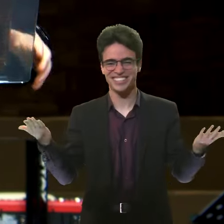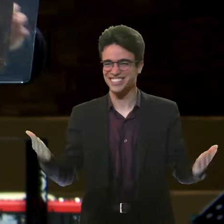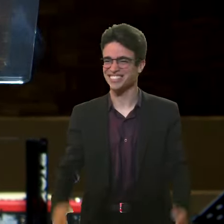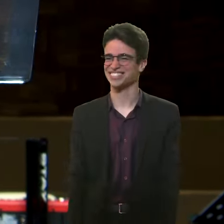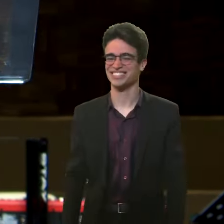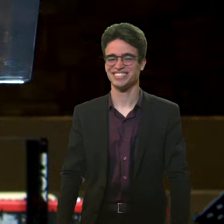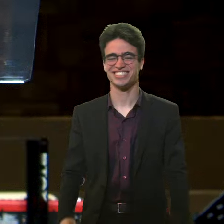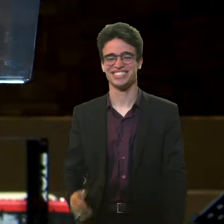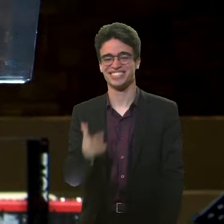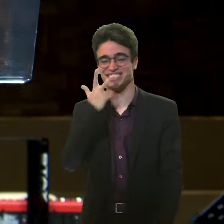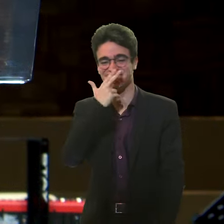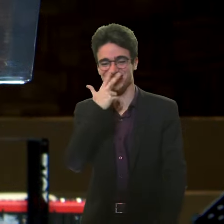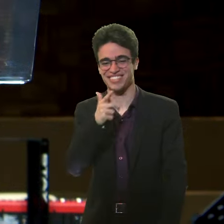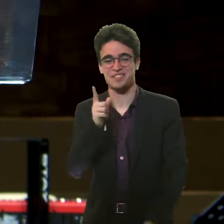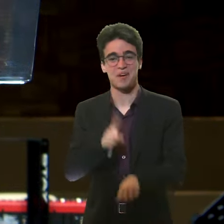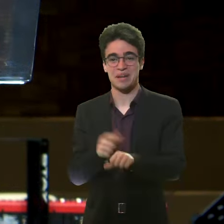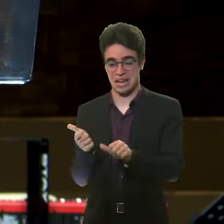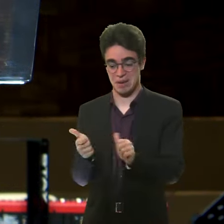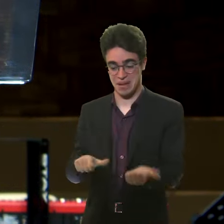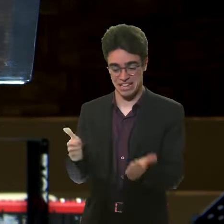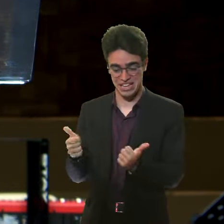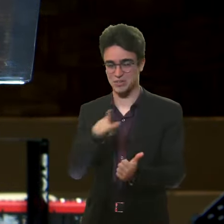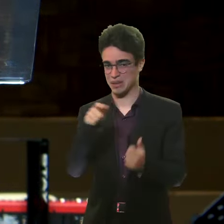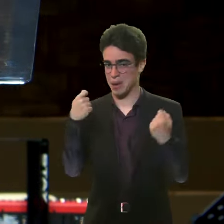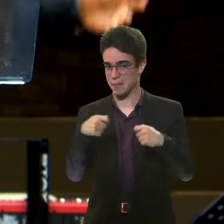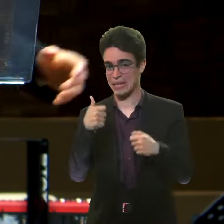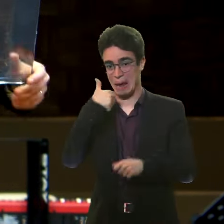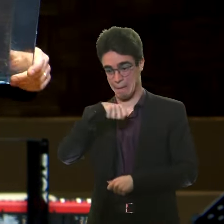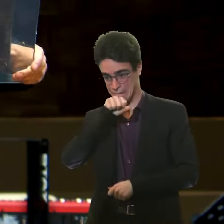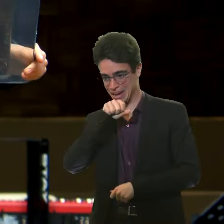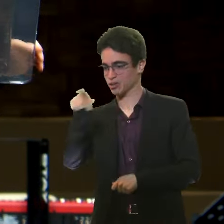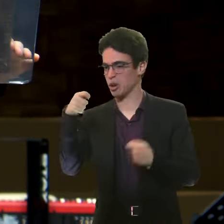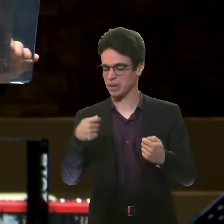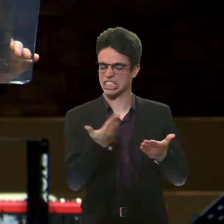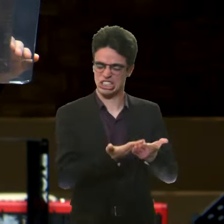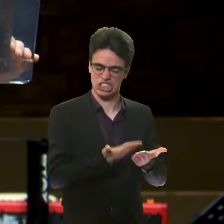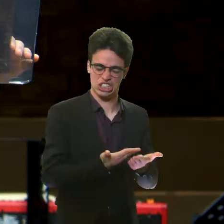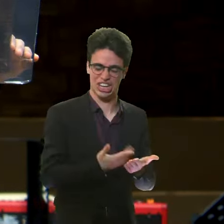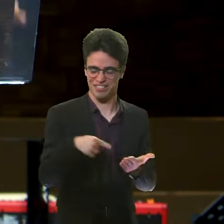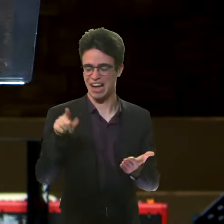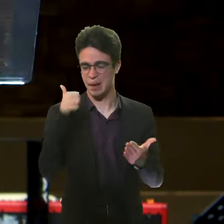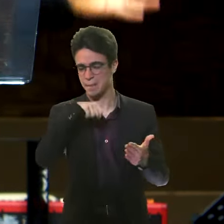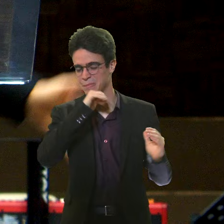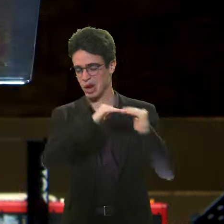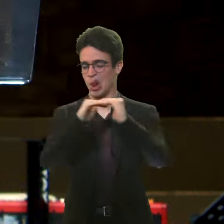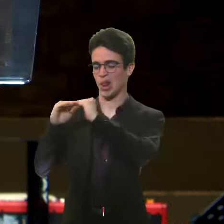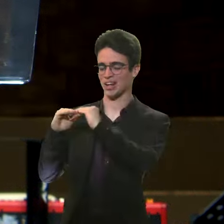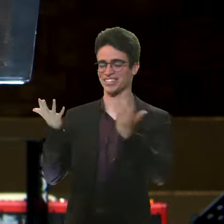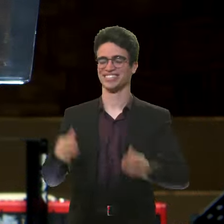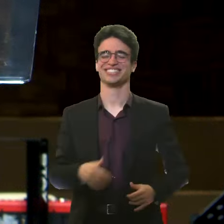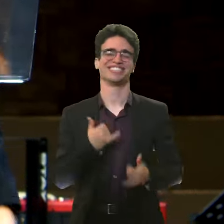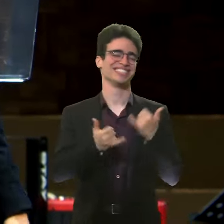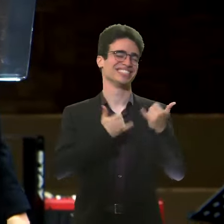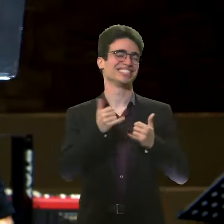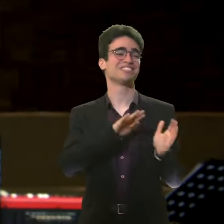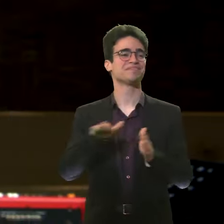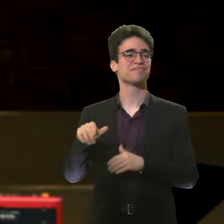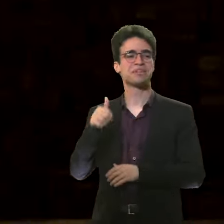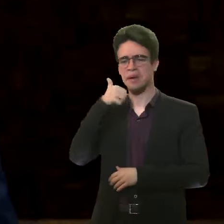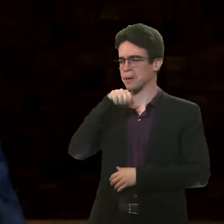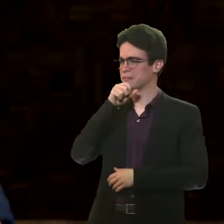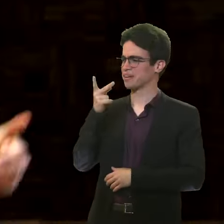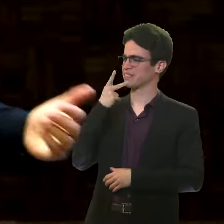E tipo batismo assim, você tem que fazer 12 semanas para ser mãe, você faz os estudos também. E ela falava isso e eu achava estranha essa